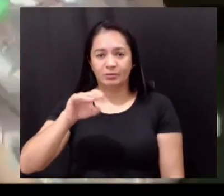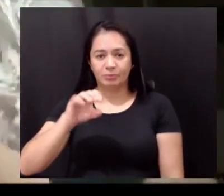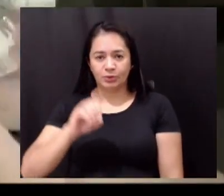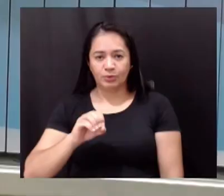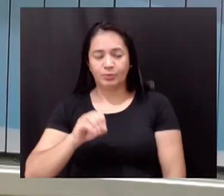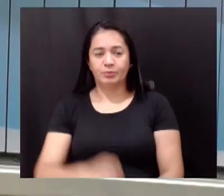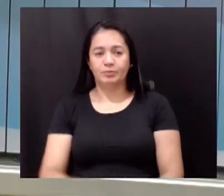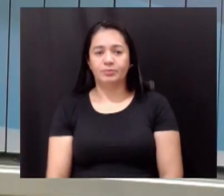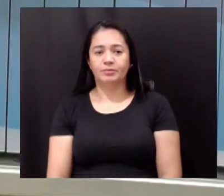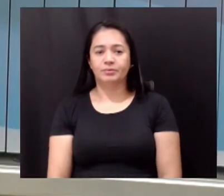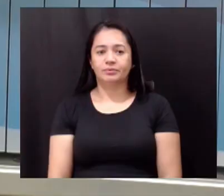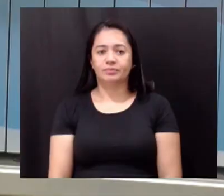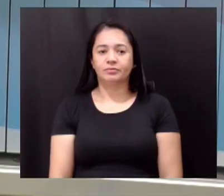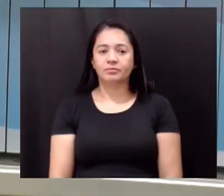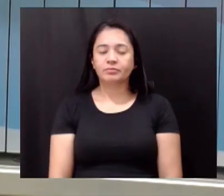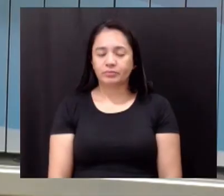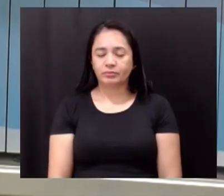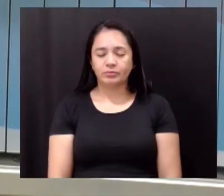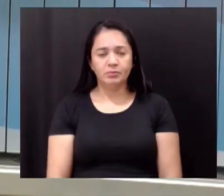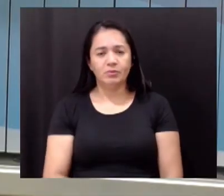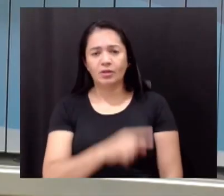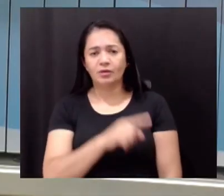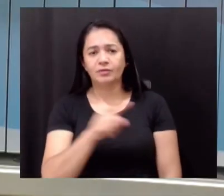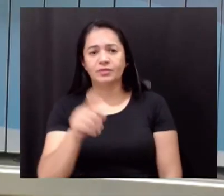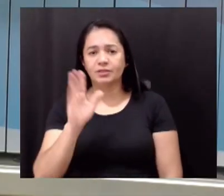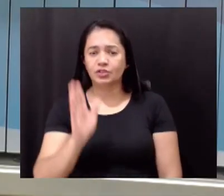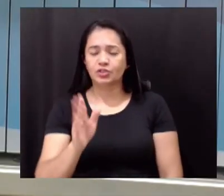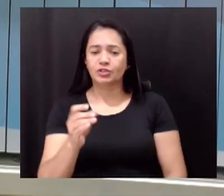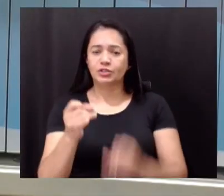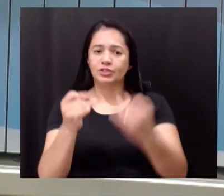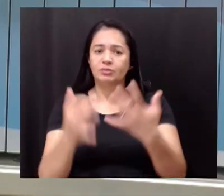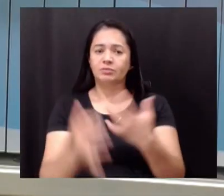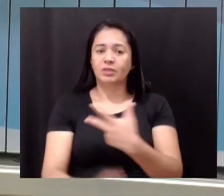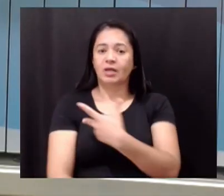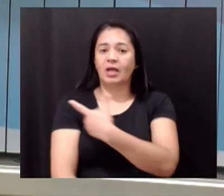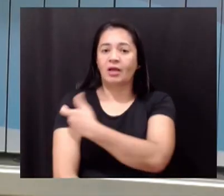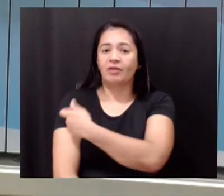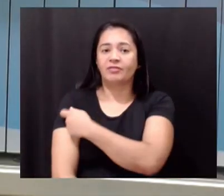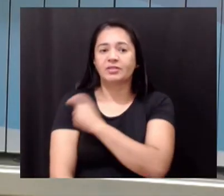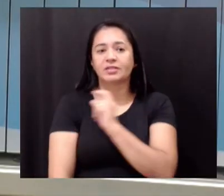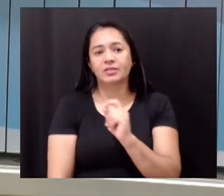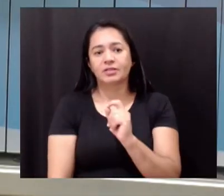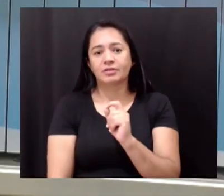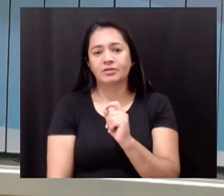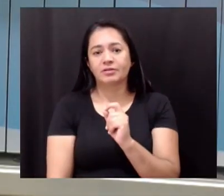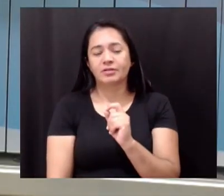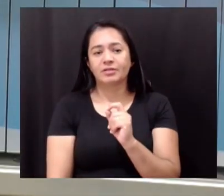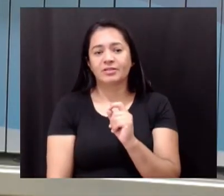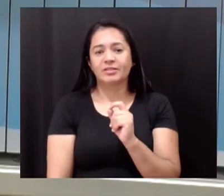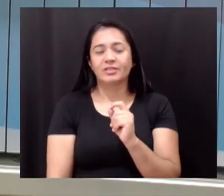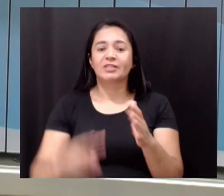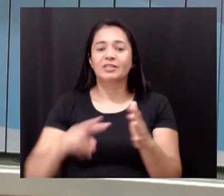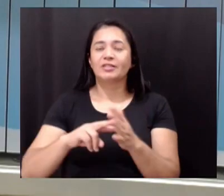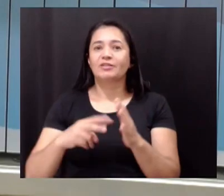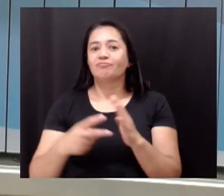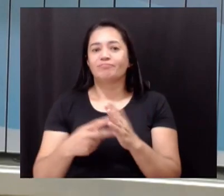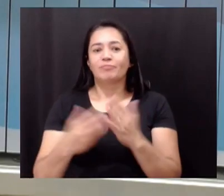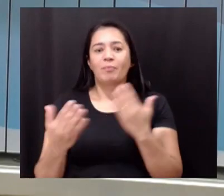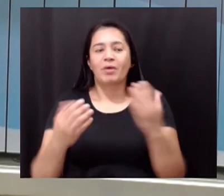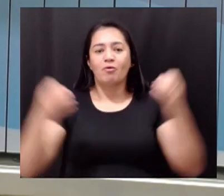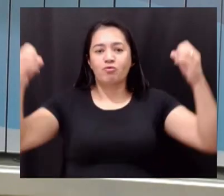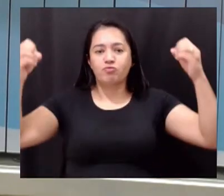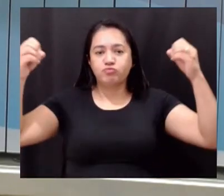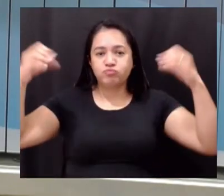Doutora, como você disse, né, a vacina, né, do HPV, ela é uma luz aí no fim do túnel, né? E só que infelizmente